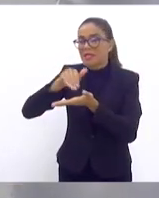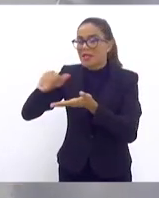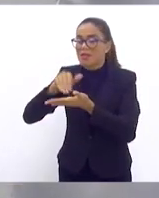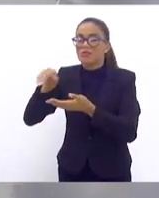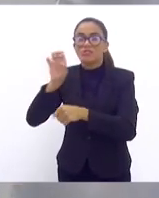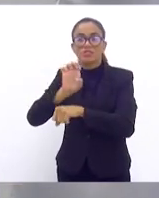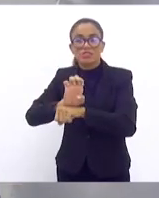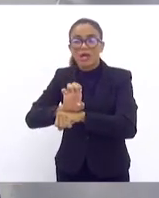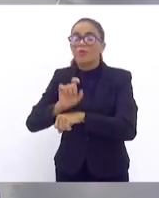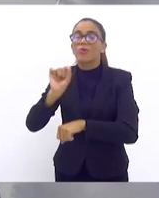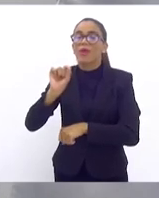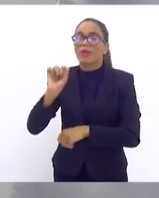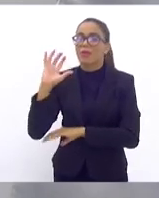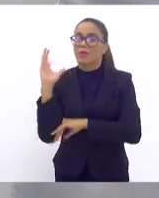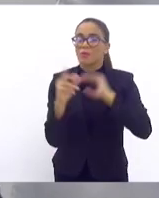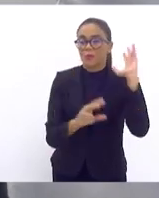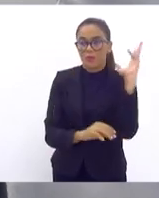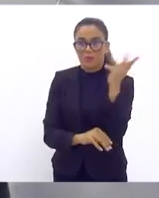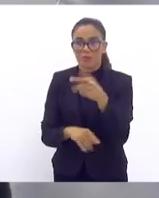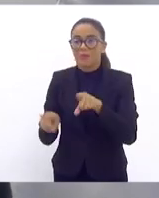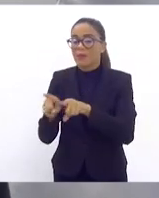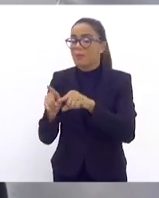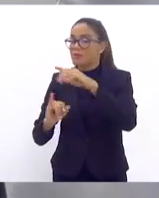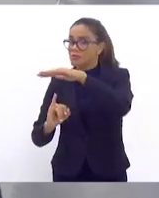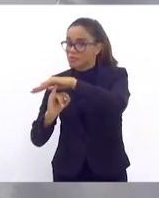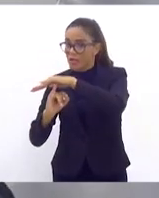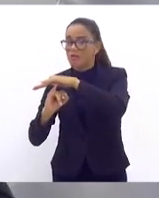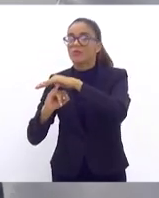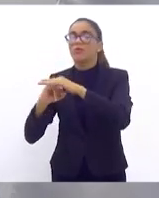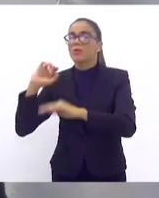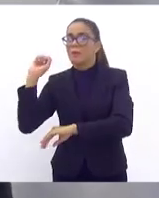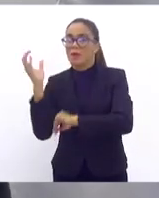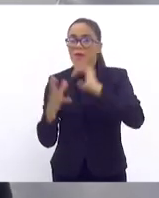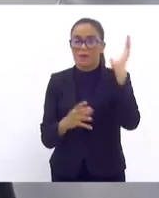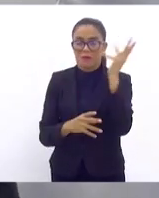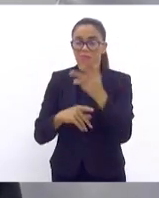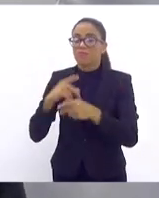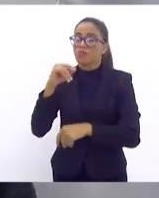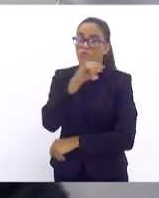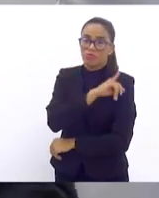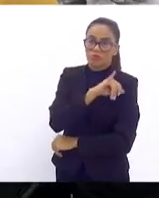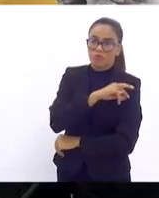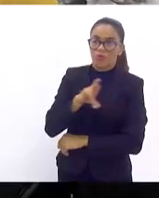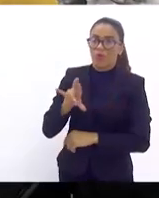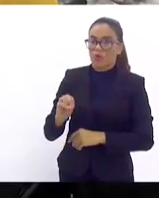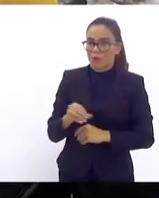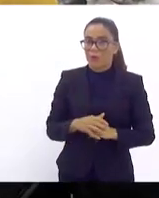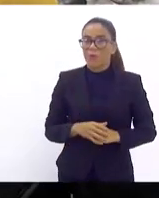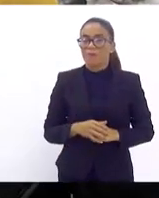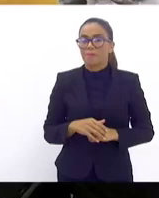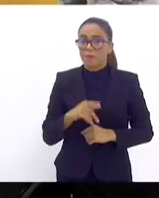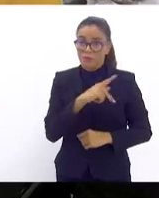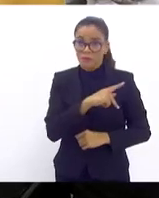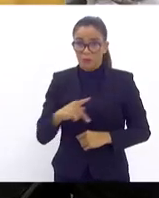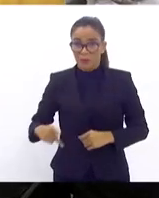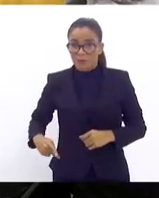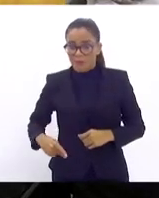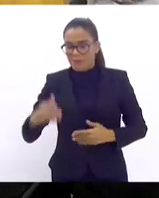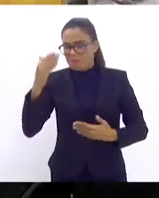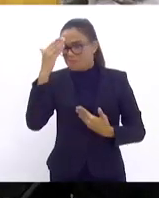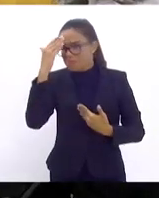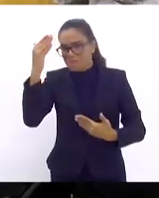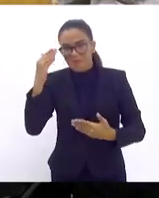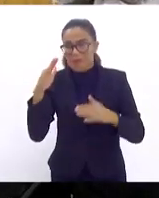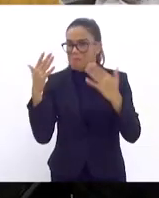Ambiente e do Instituto de Ambiente do Estado do Rio de Janeiro. Deputado Jorge Felipe Neto, para a discussão. Senhor presidente, primeiro quero agradecer a